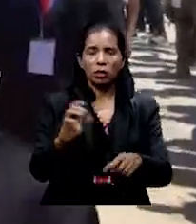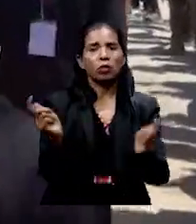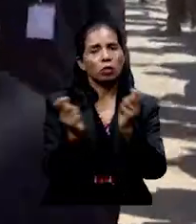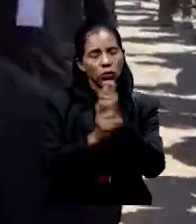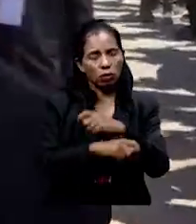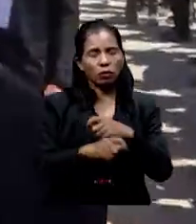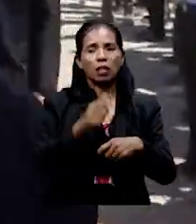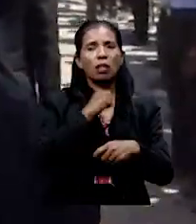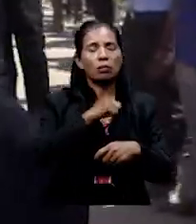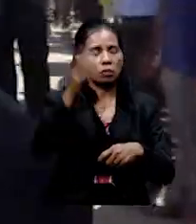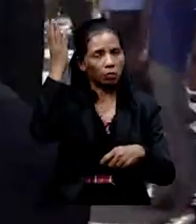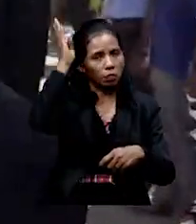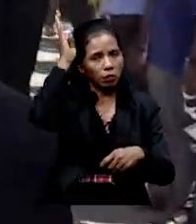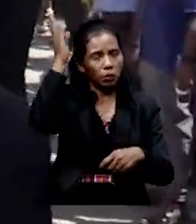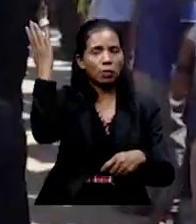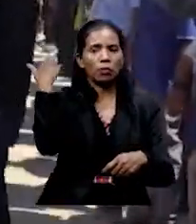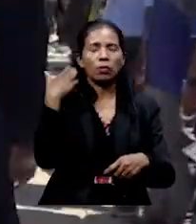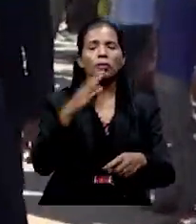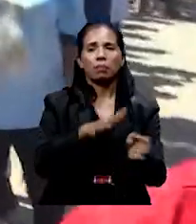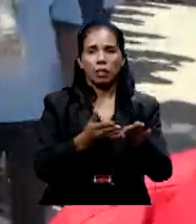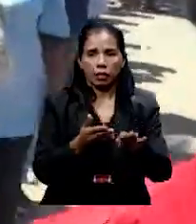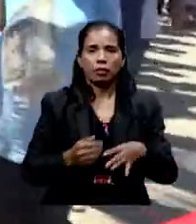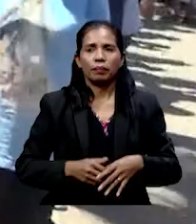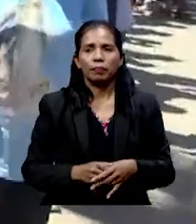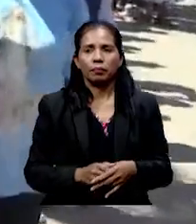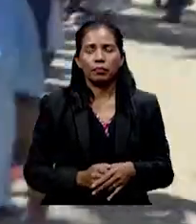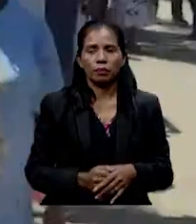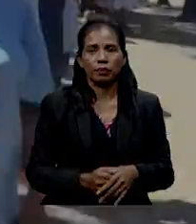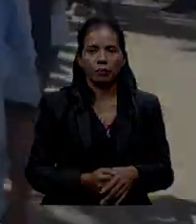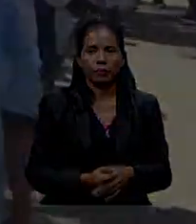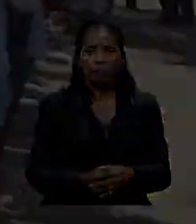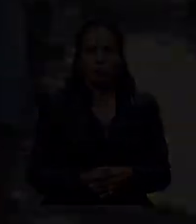substitui Mactoban Dom Basilio do Nascimento. Equipo Cobertura, Gemen.